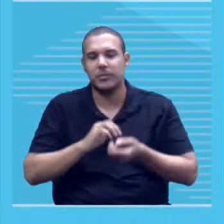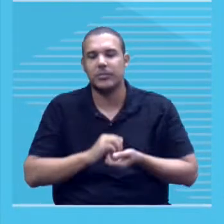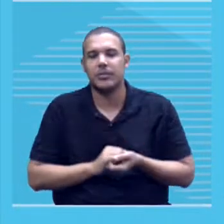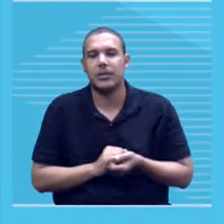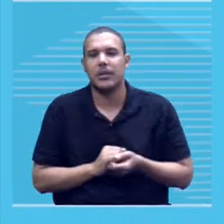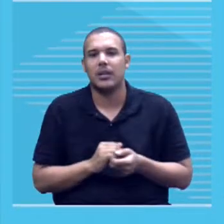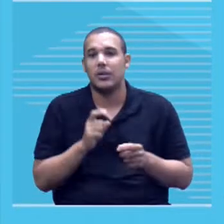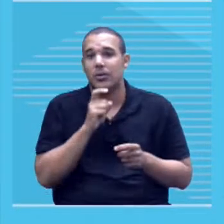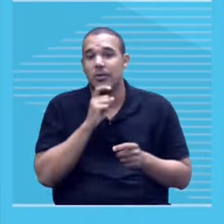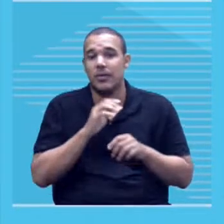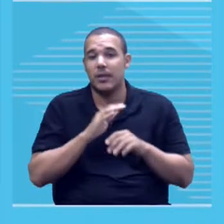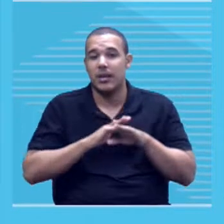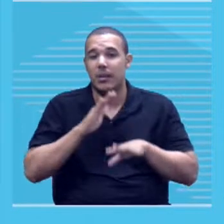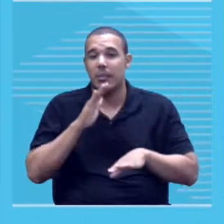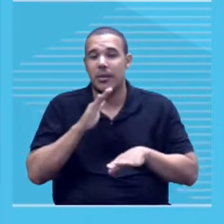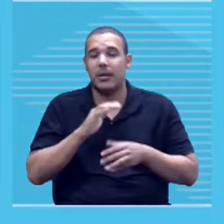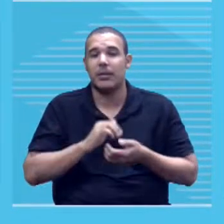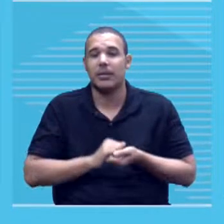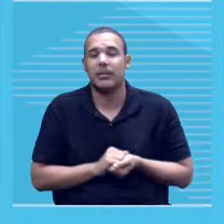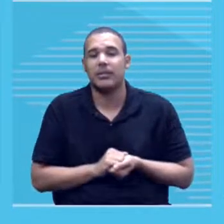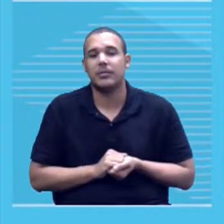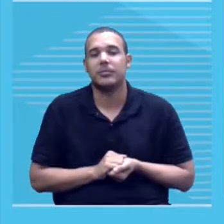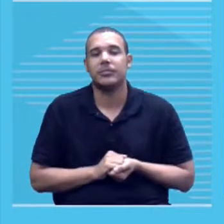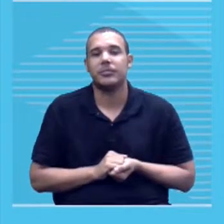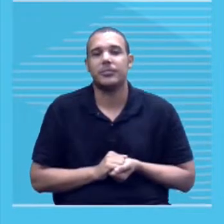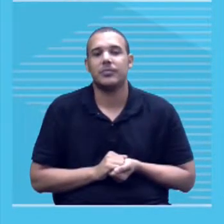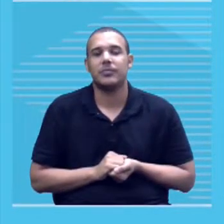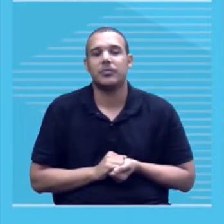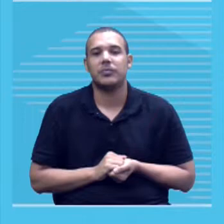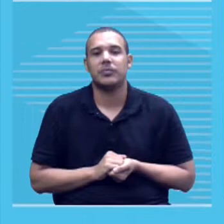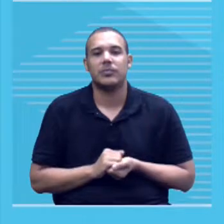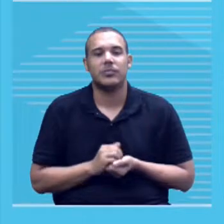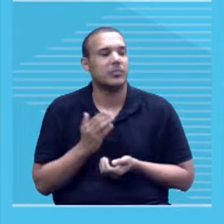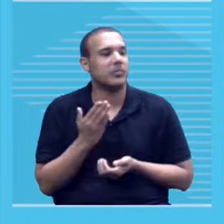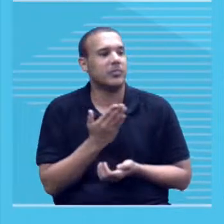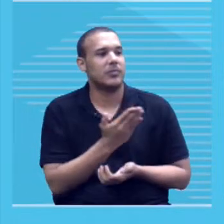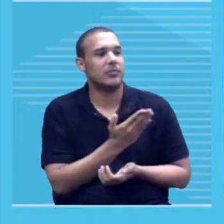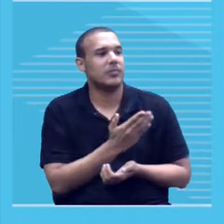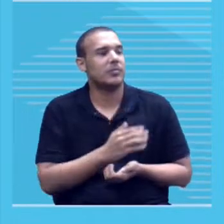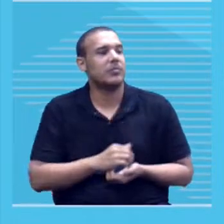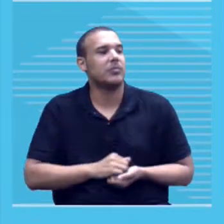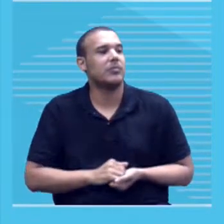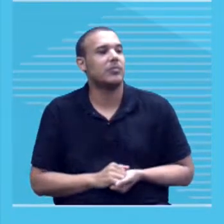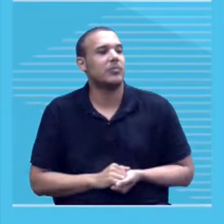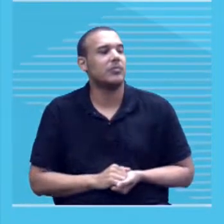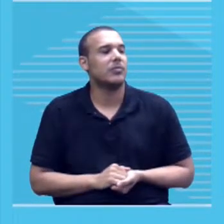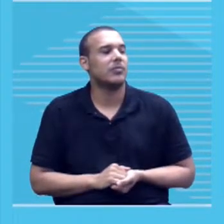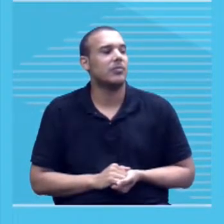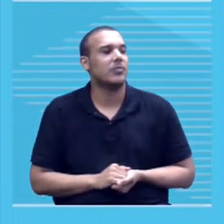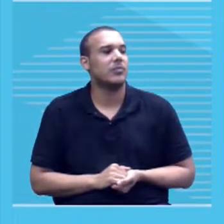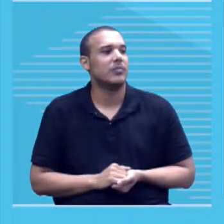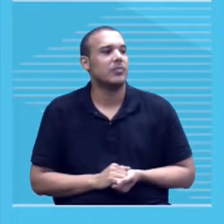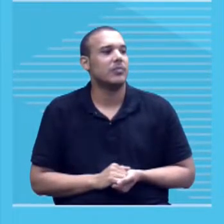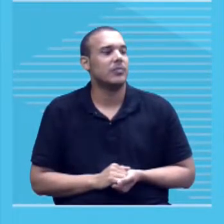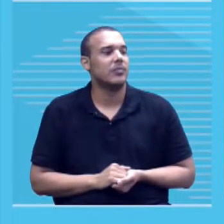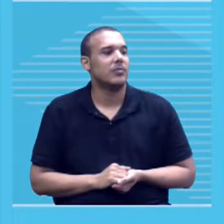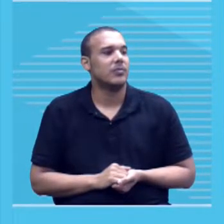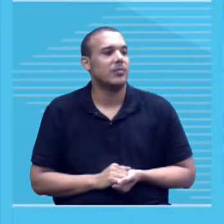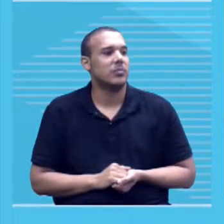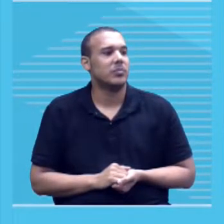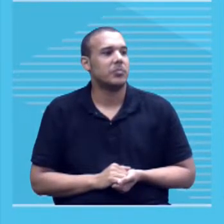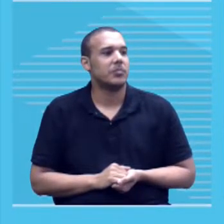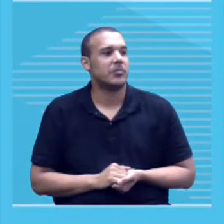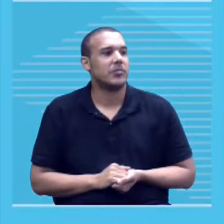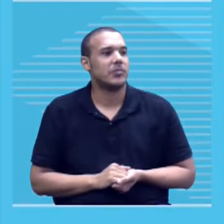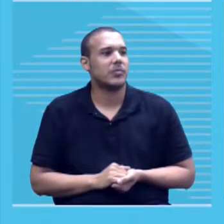puxa mais. Sabendo que a tensão é de 110, qual o valor da corrente máxima que o disjuntor pode suportar, né? A potência,